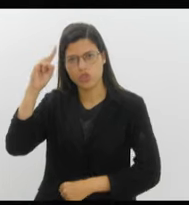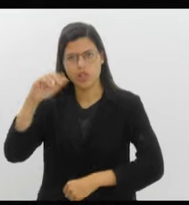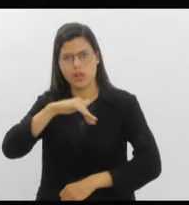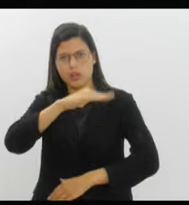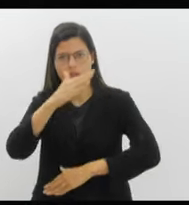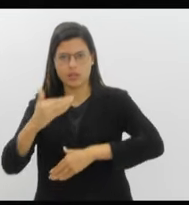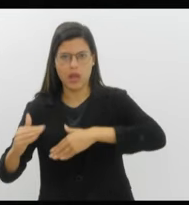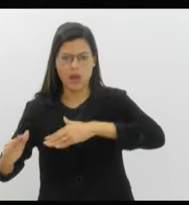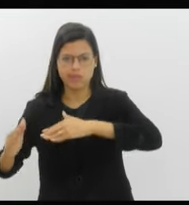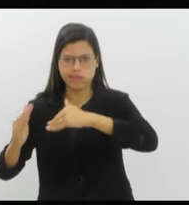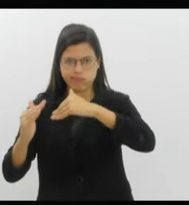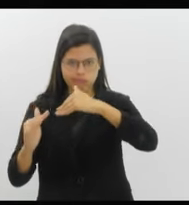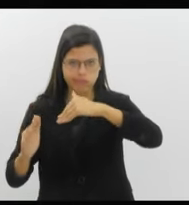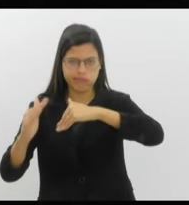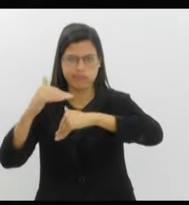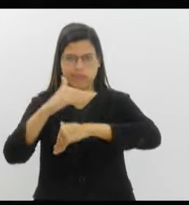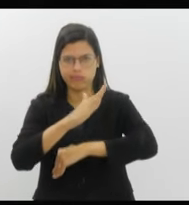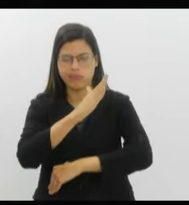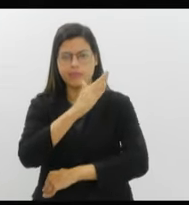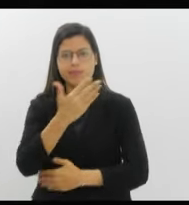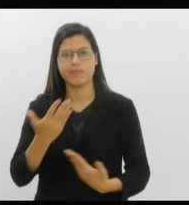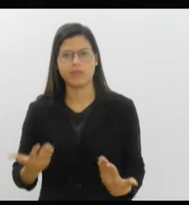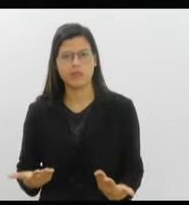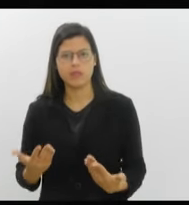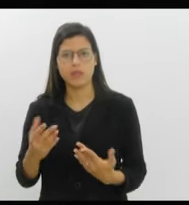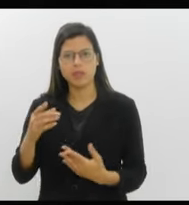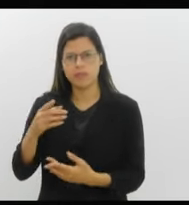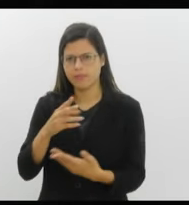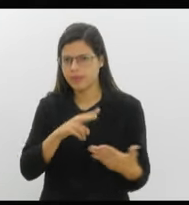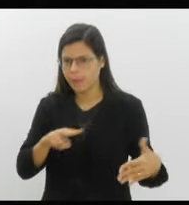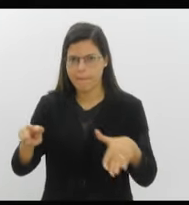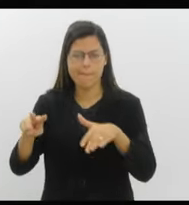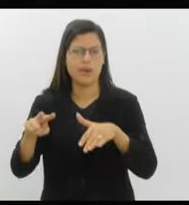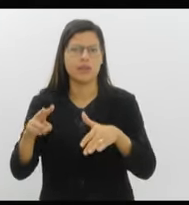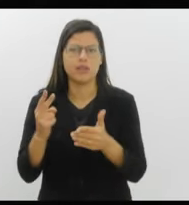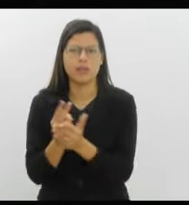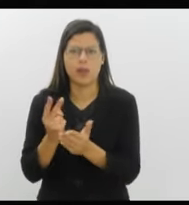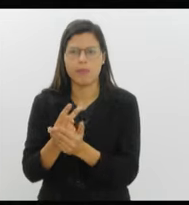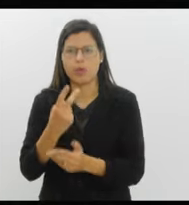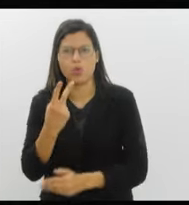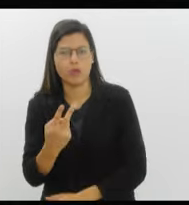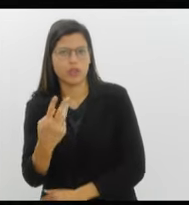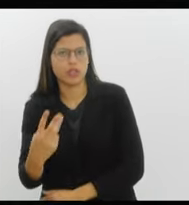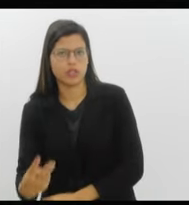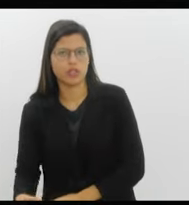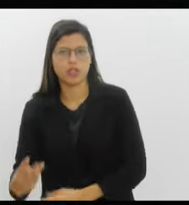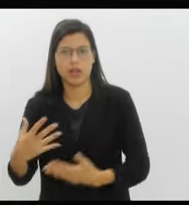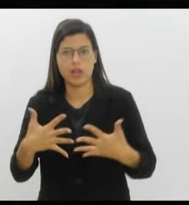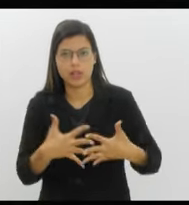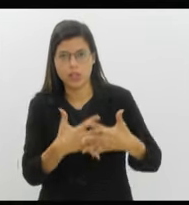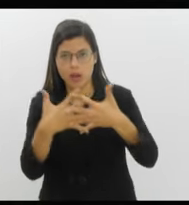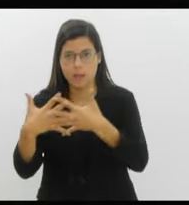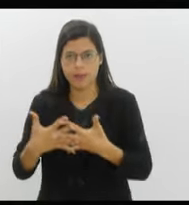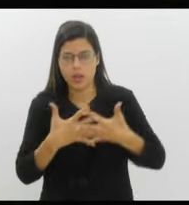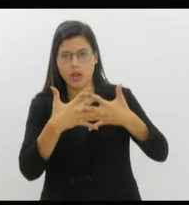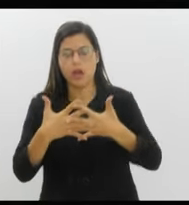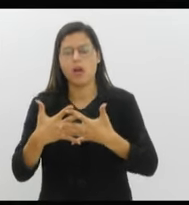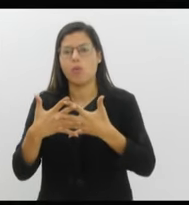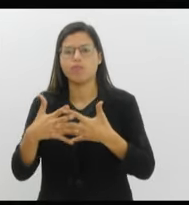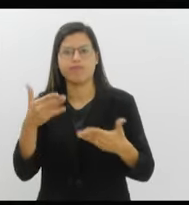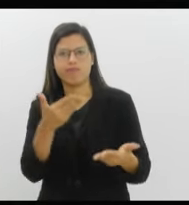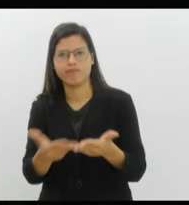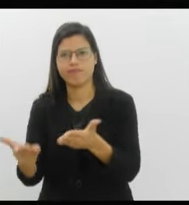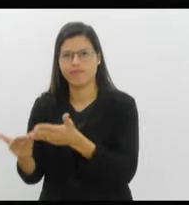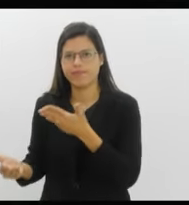serra. Eu vejo todas as semanas, 2, 3 caminhões e carretas tombando, caminhoneiros perdendo vida, pessoas